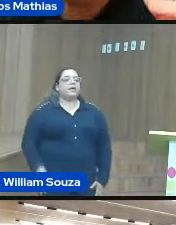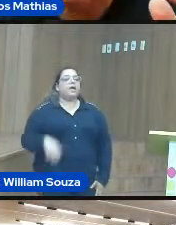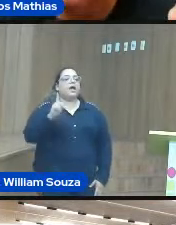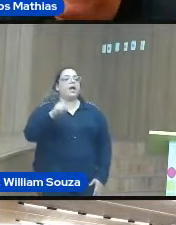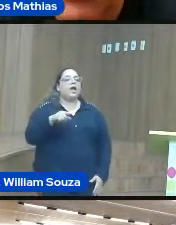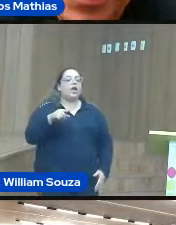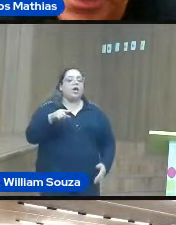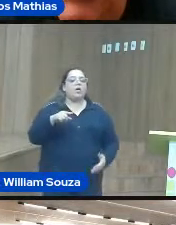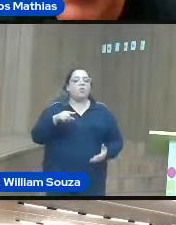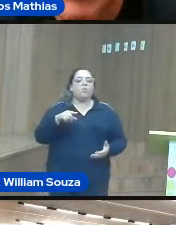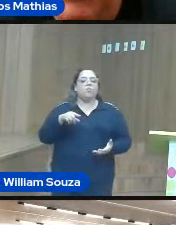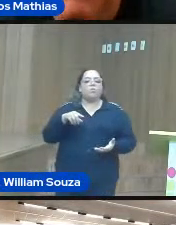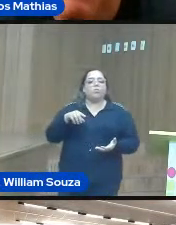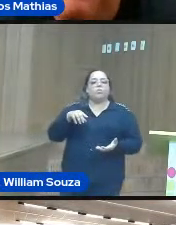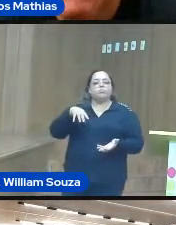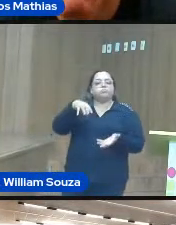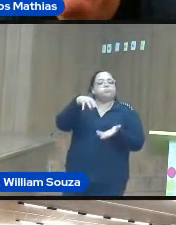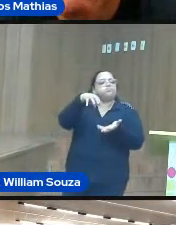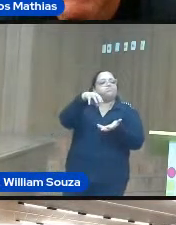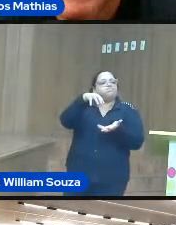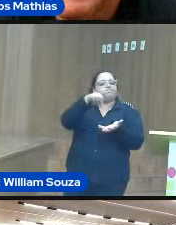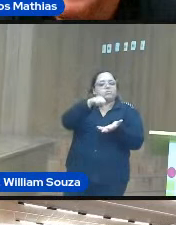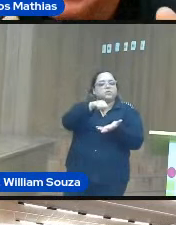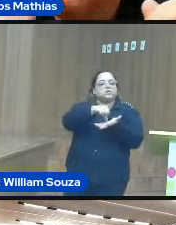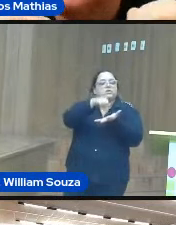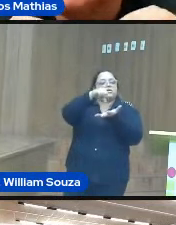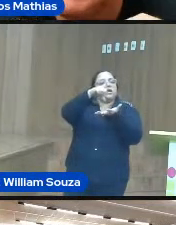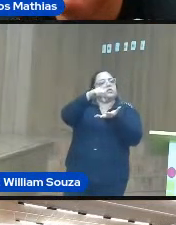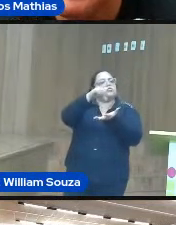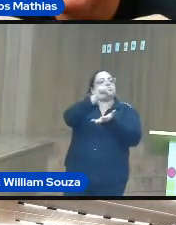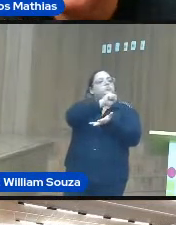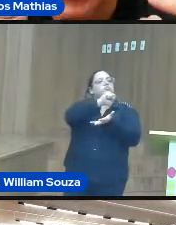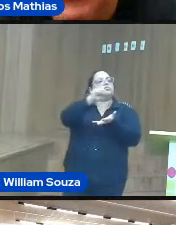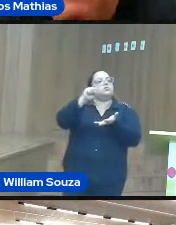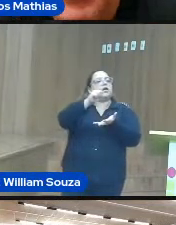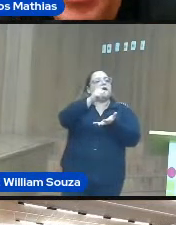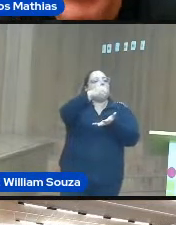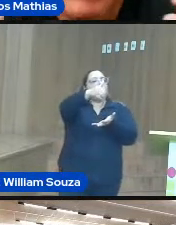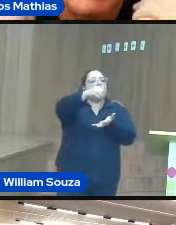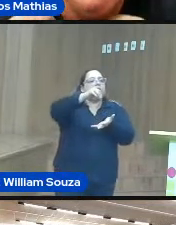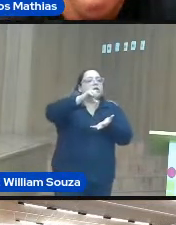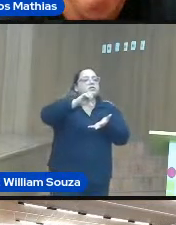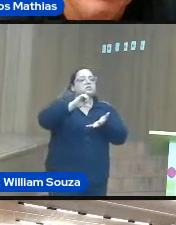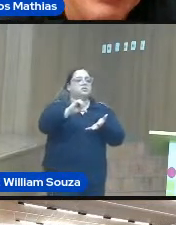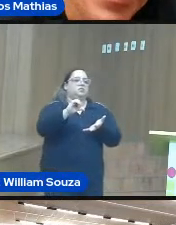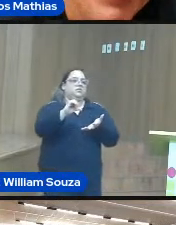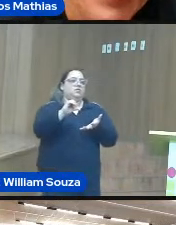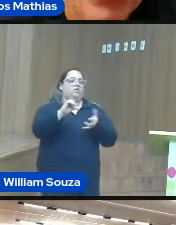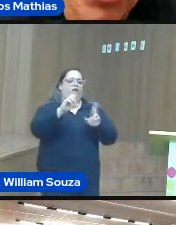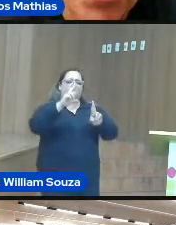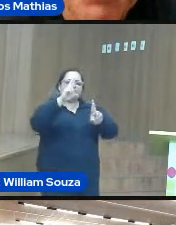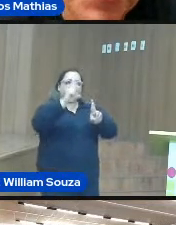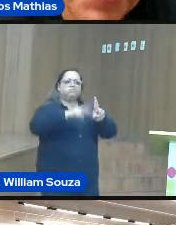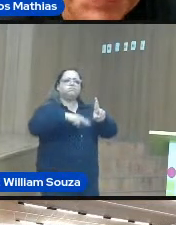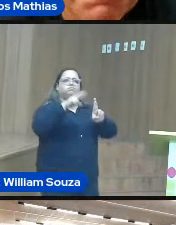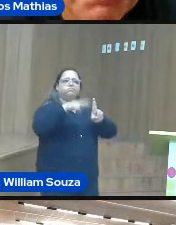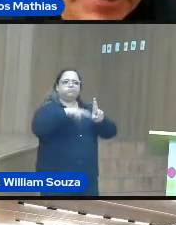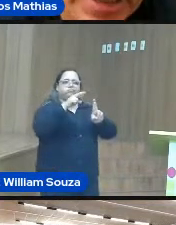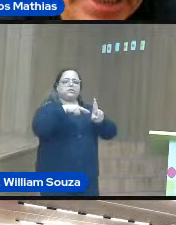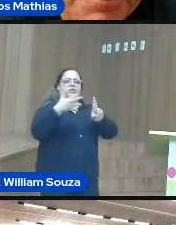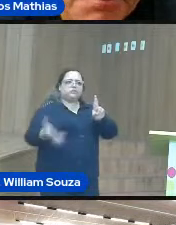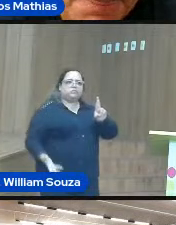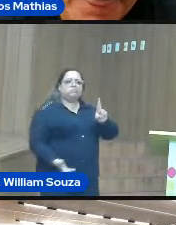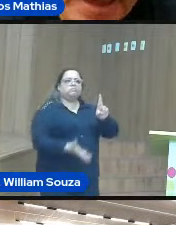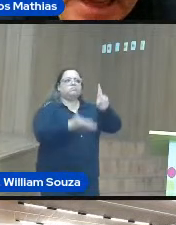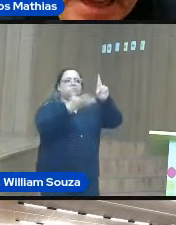era o centro do século XIX, né? Era o centro, a grande referência na Europa.